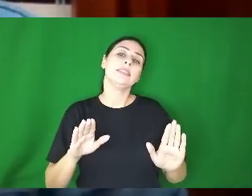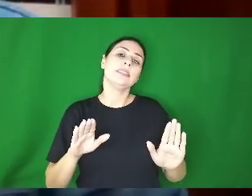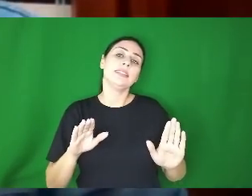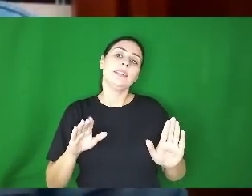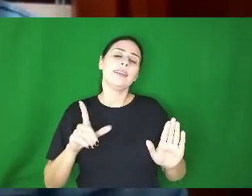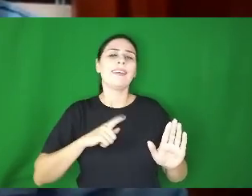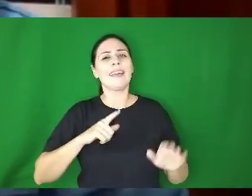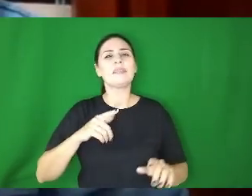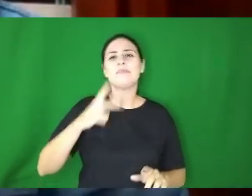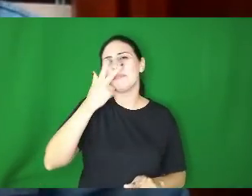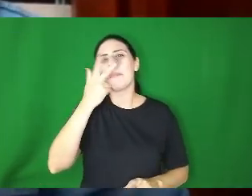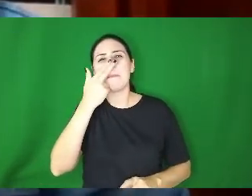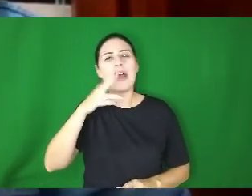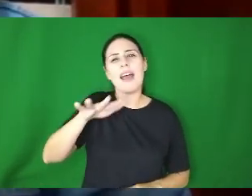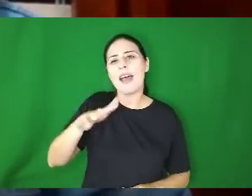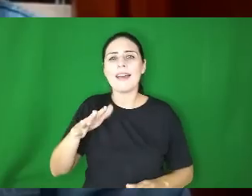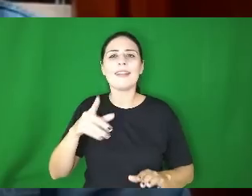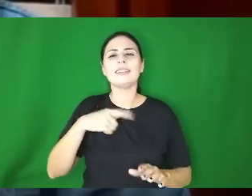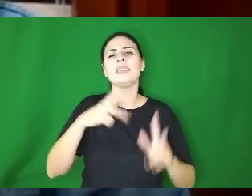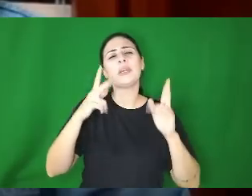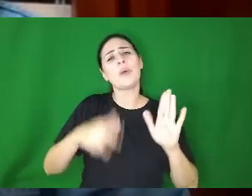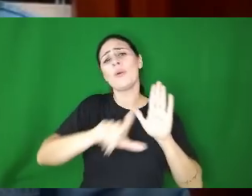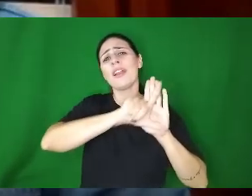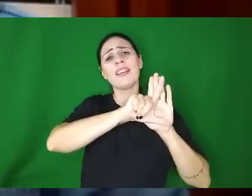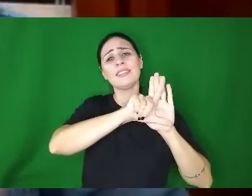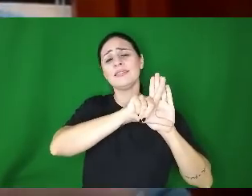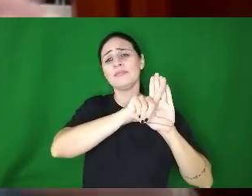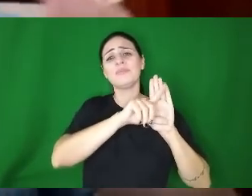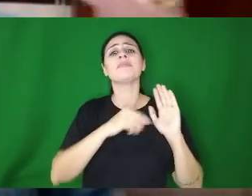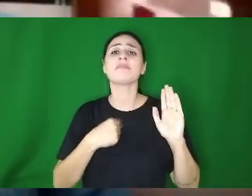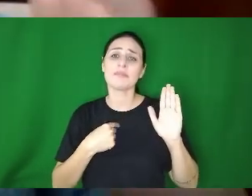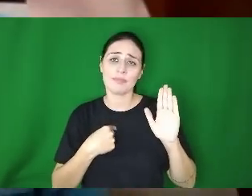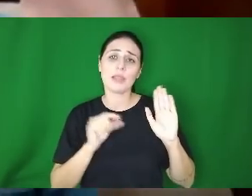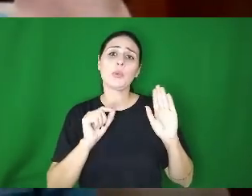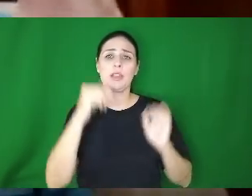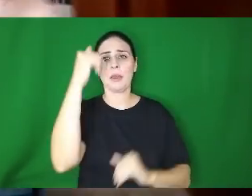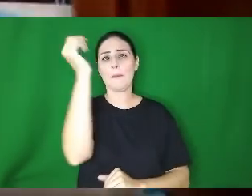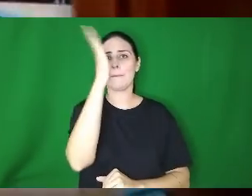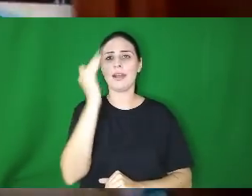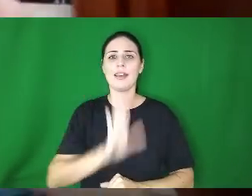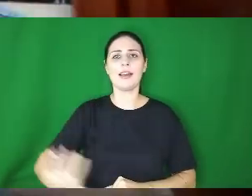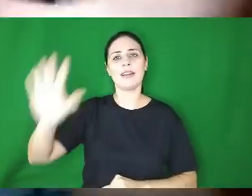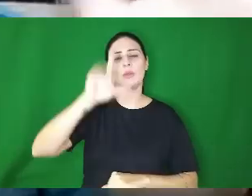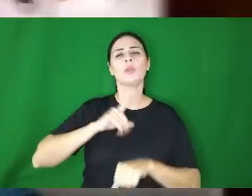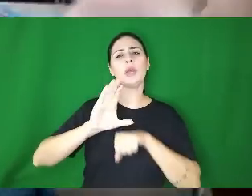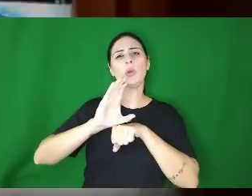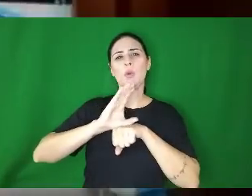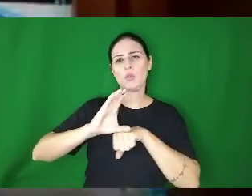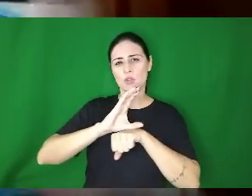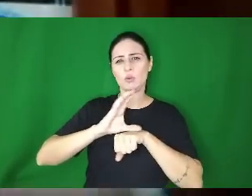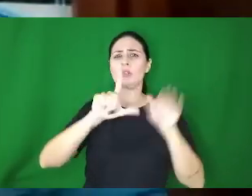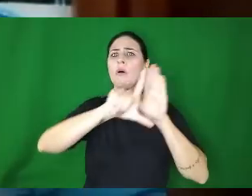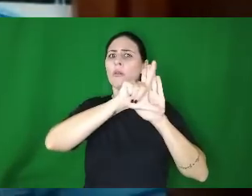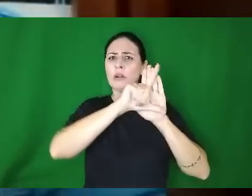eu entendo assim, quando a gente olha, né, o currículo, nós temos ele ainda precisa, por mais que veio,